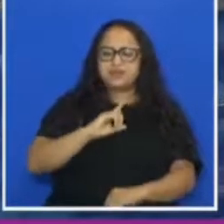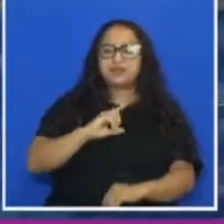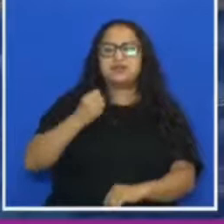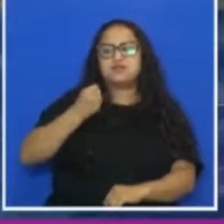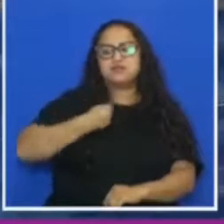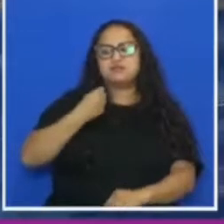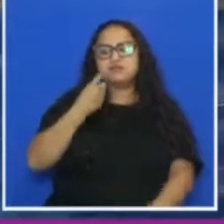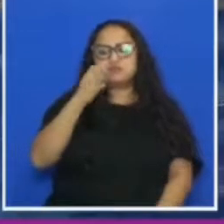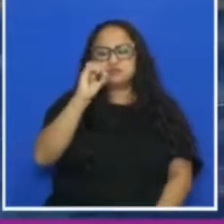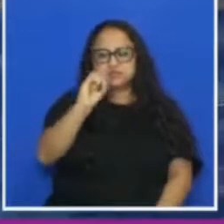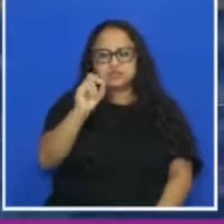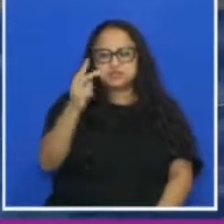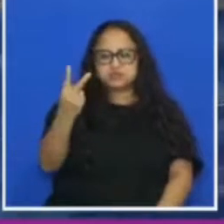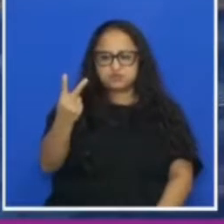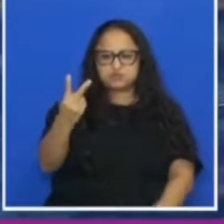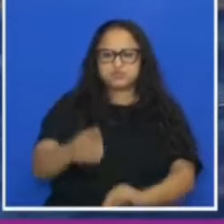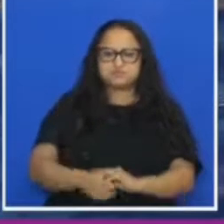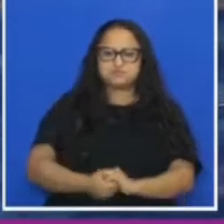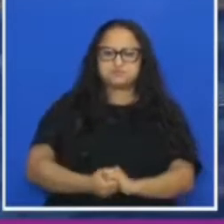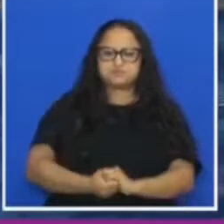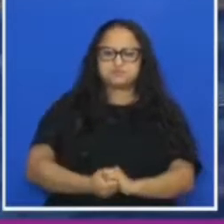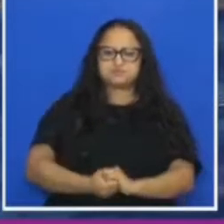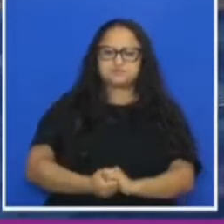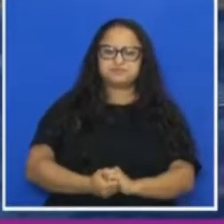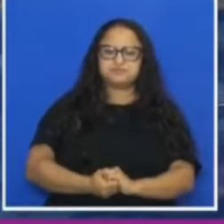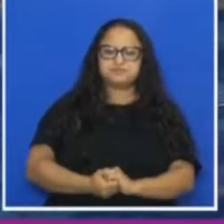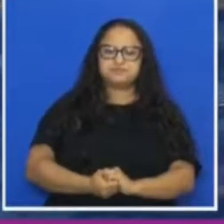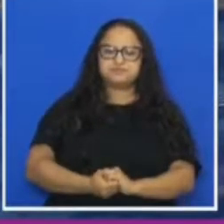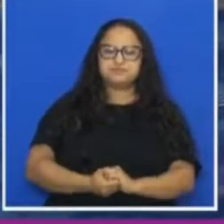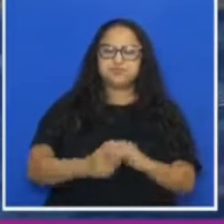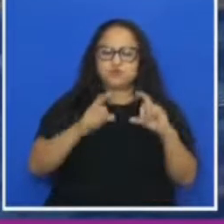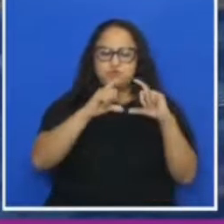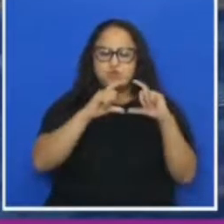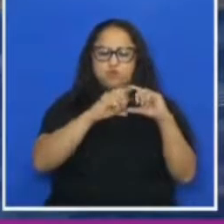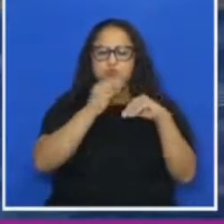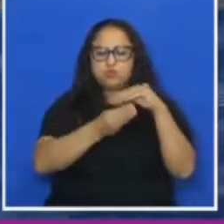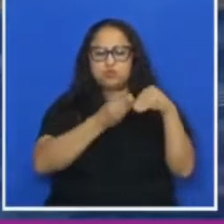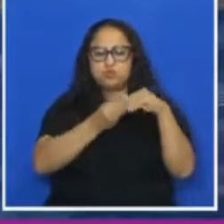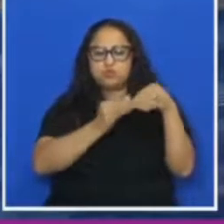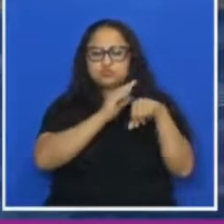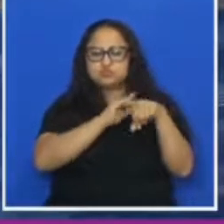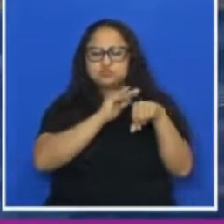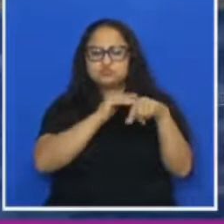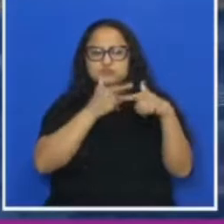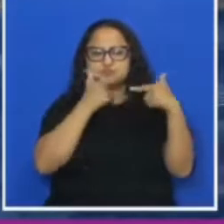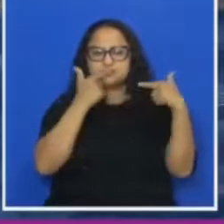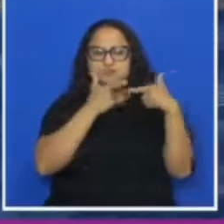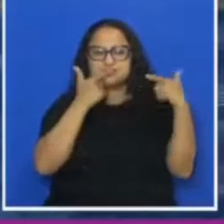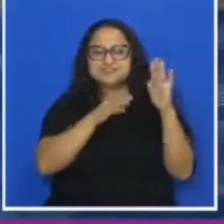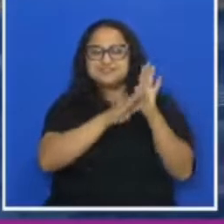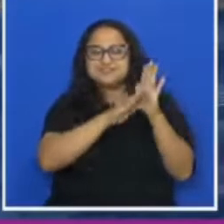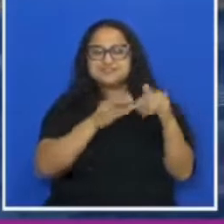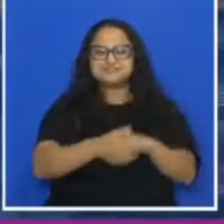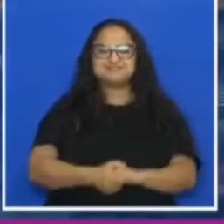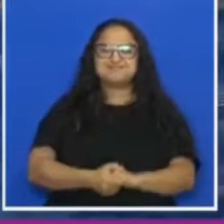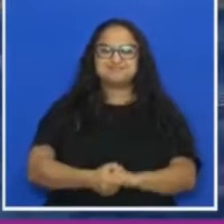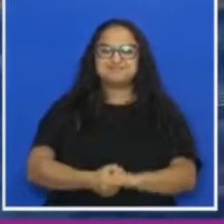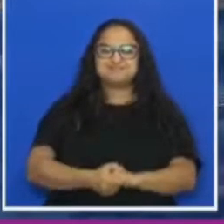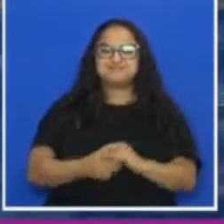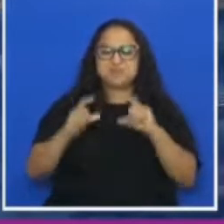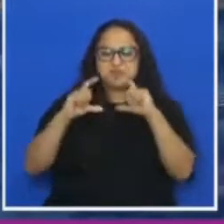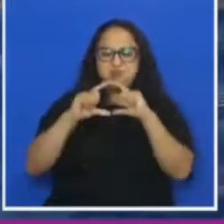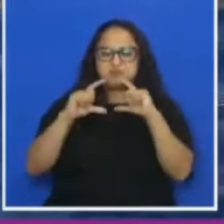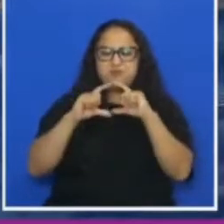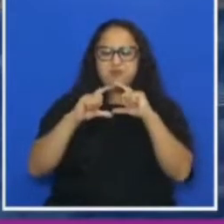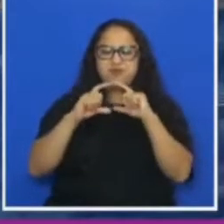02. Amarela, 02. O globo segue girando, você chamando, a sorte chegando.